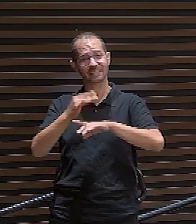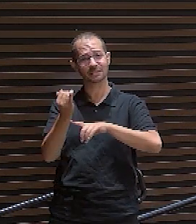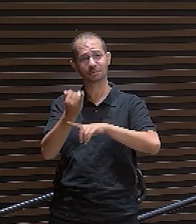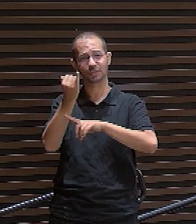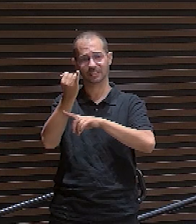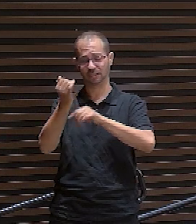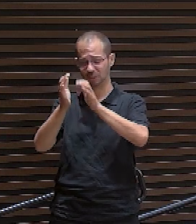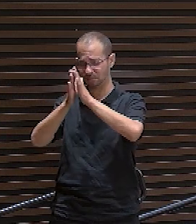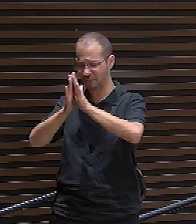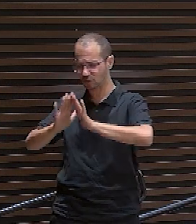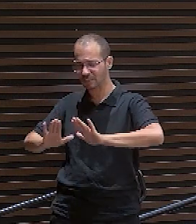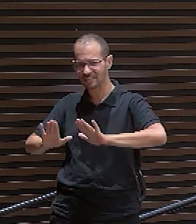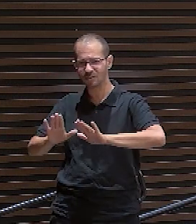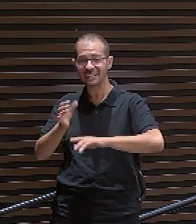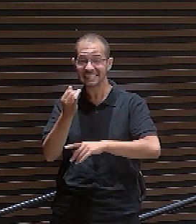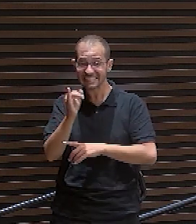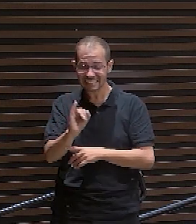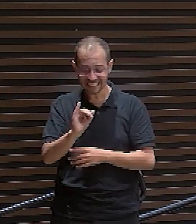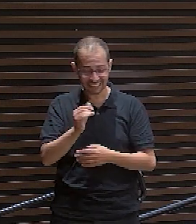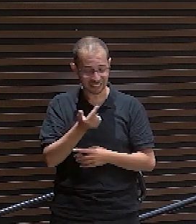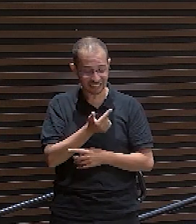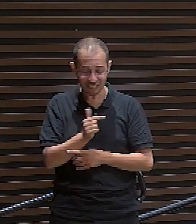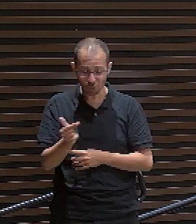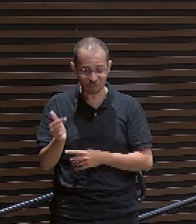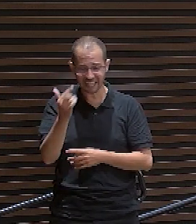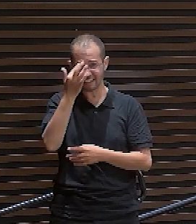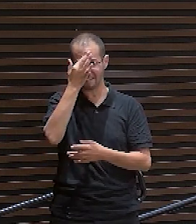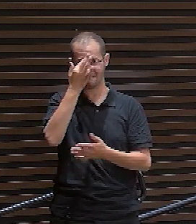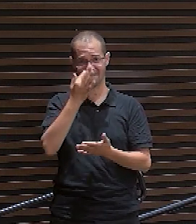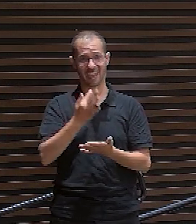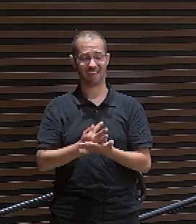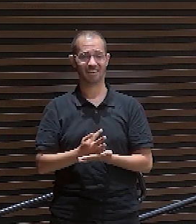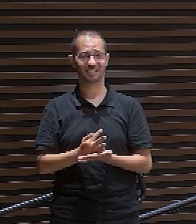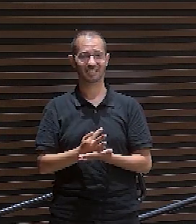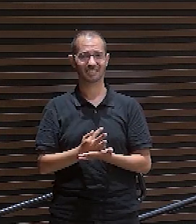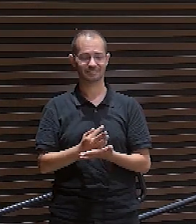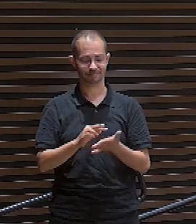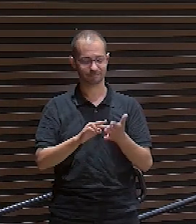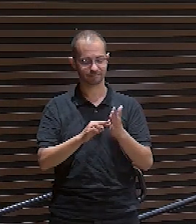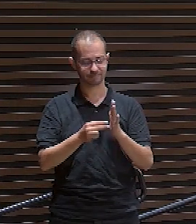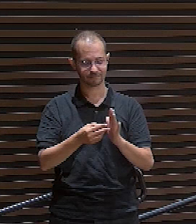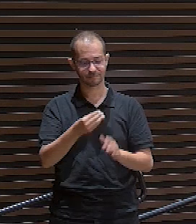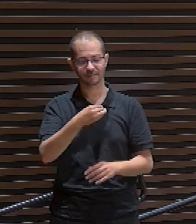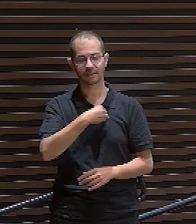O que não é de fé, diz a minha Bíblia, é pecado.